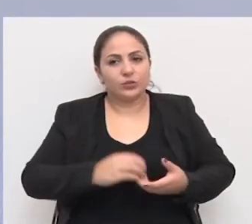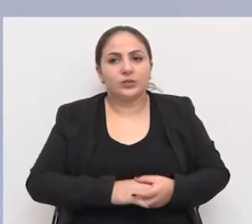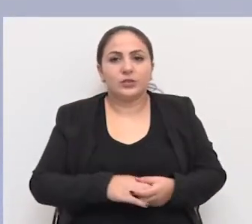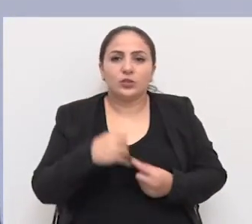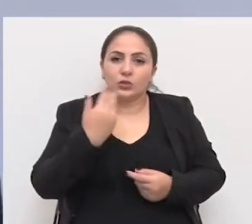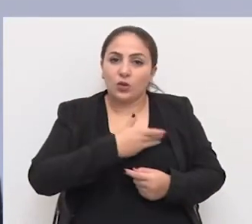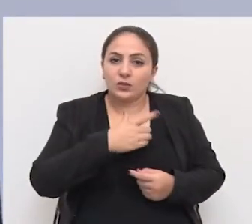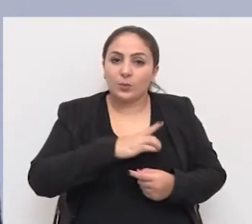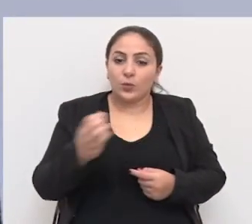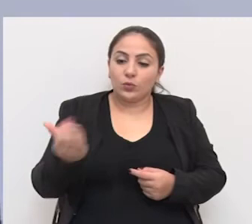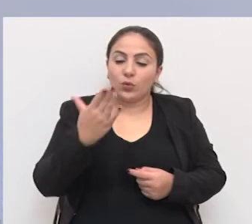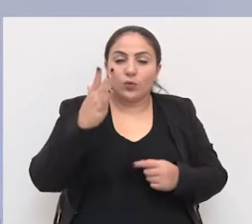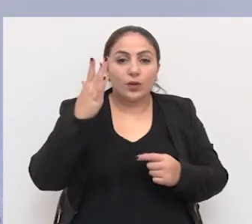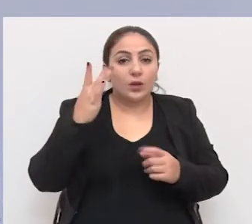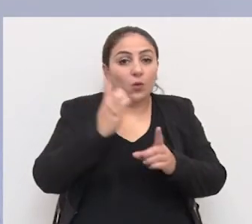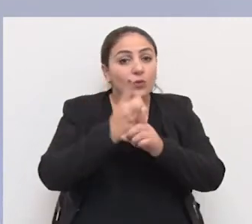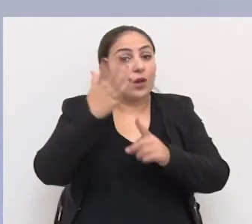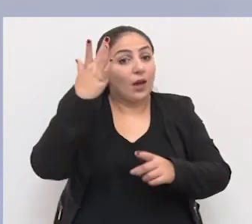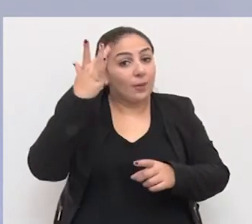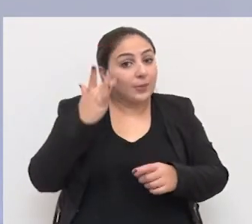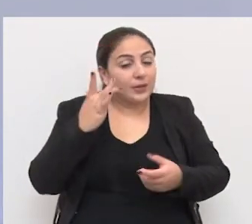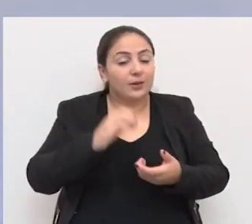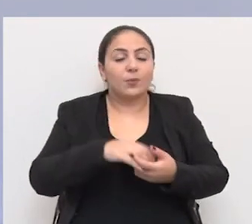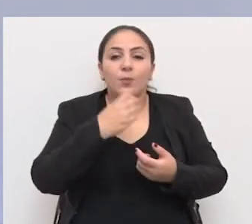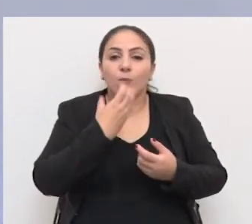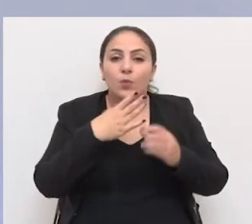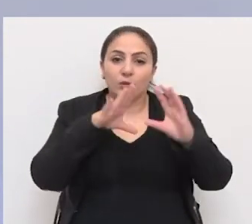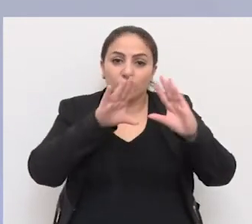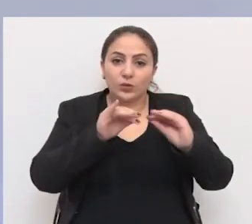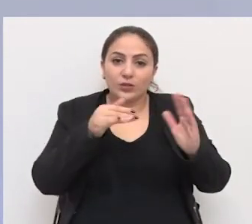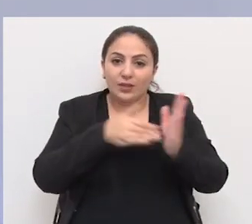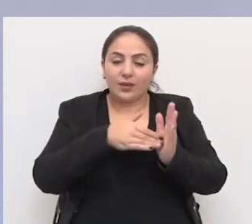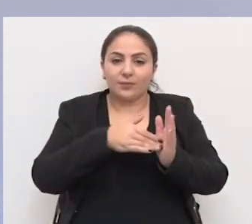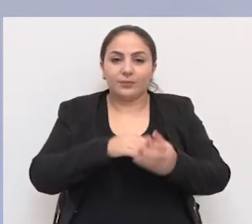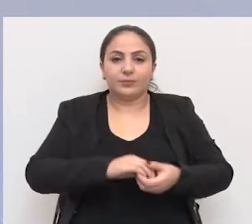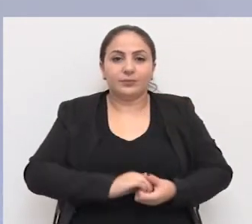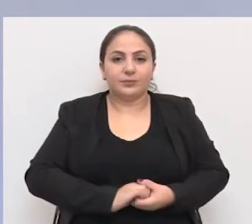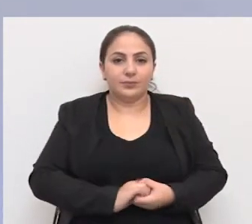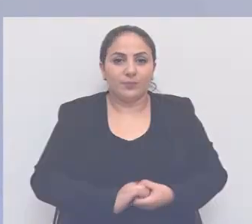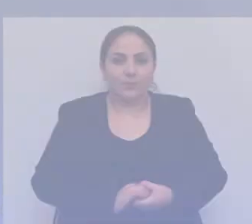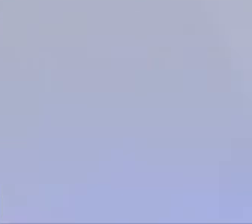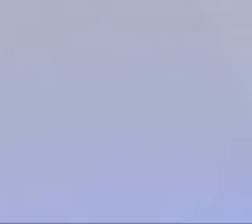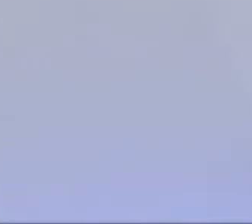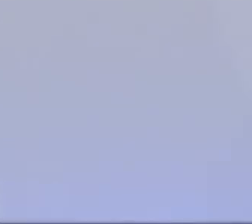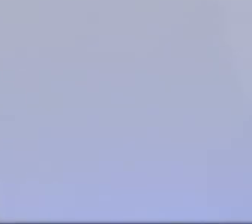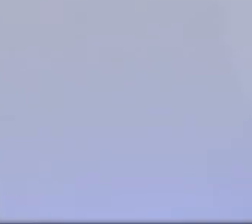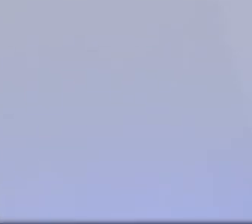Câmara de hoje. Nós temos um novo encontro amanhã. Uma boa noite e até lá!